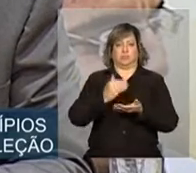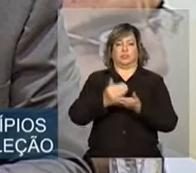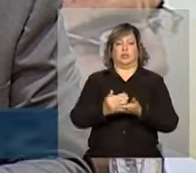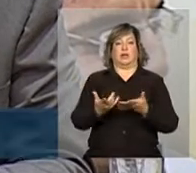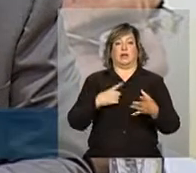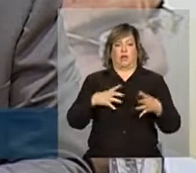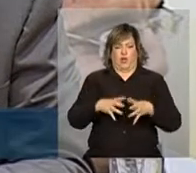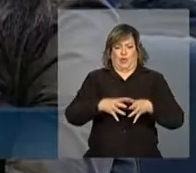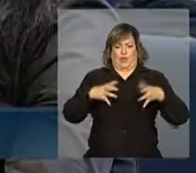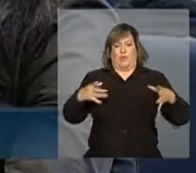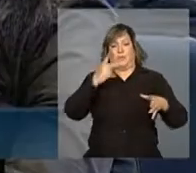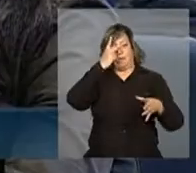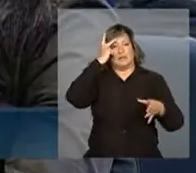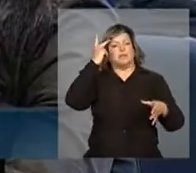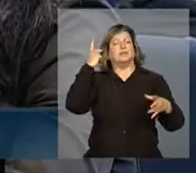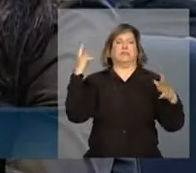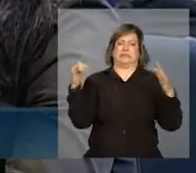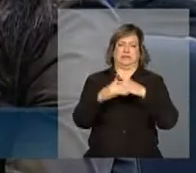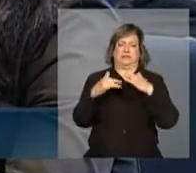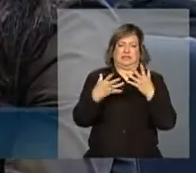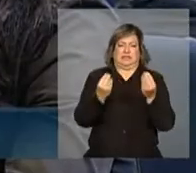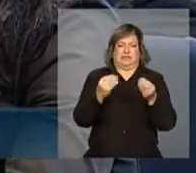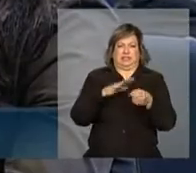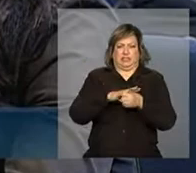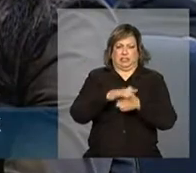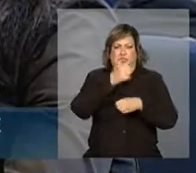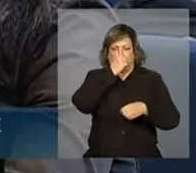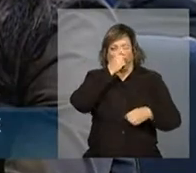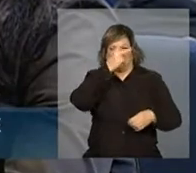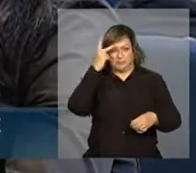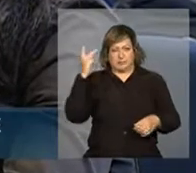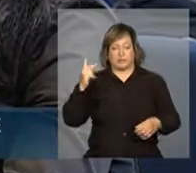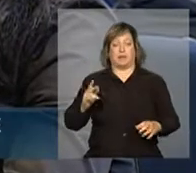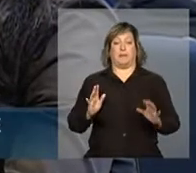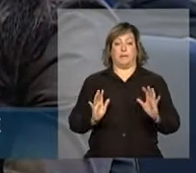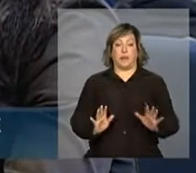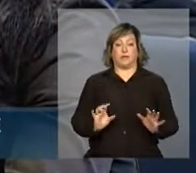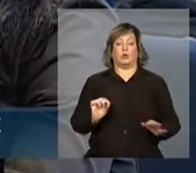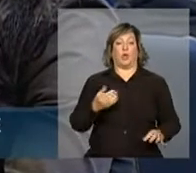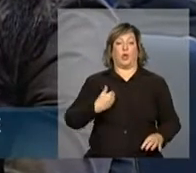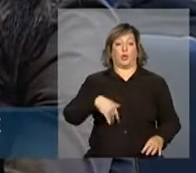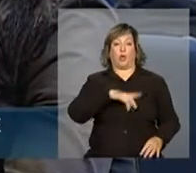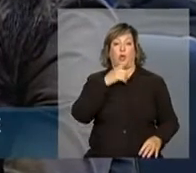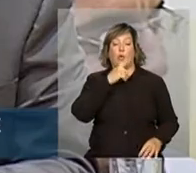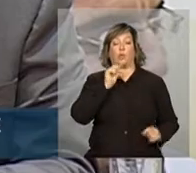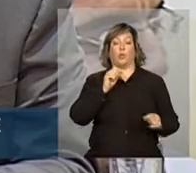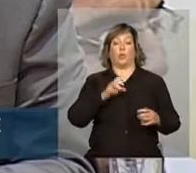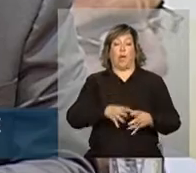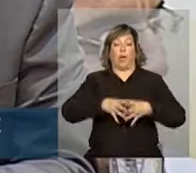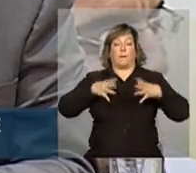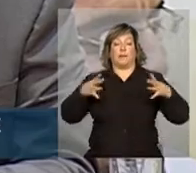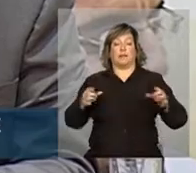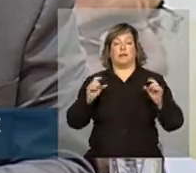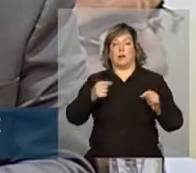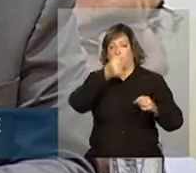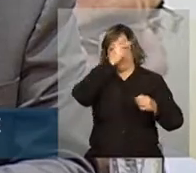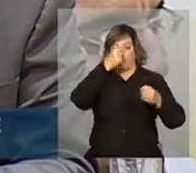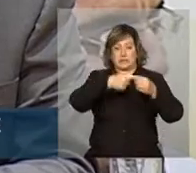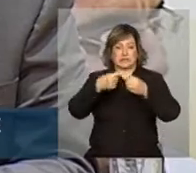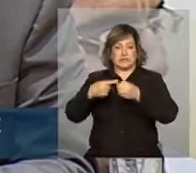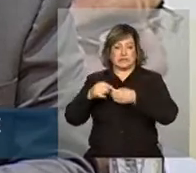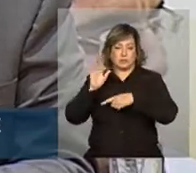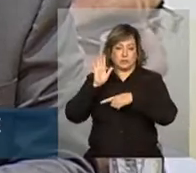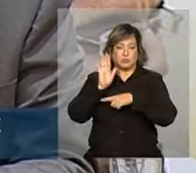concentração na periferia das capitais e nas regiões metropolitanas mas o que nós conseguimos foi ampliar o número de o Roberto